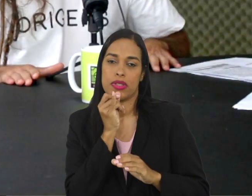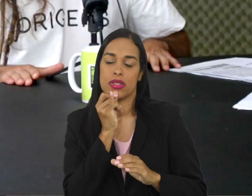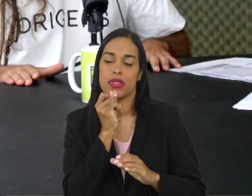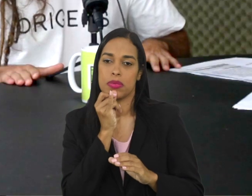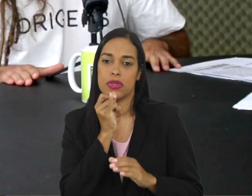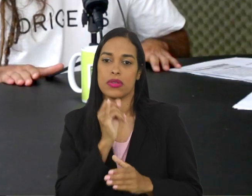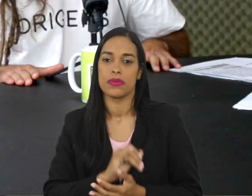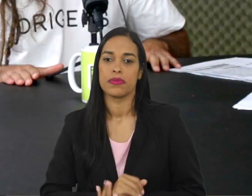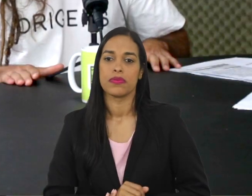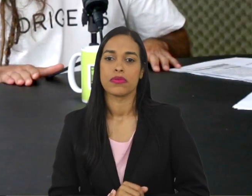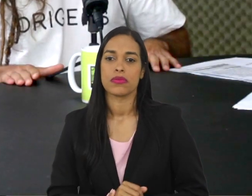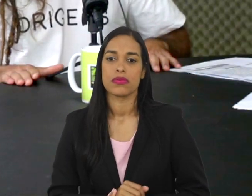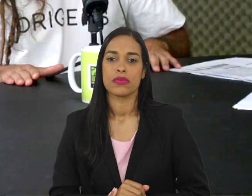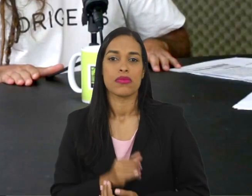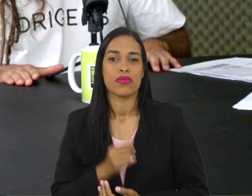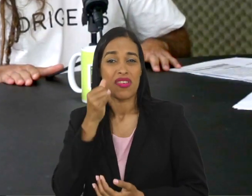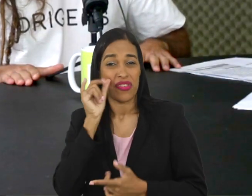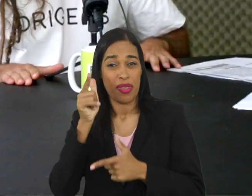evitar